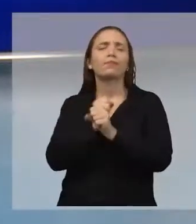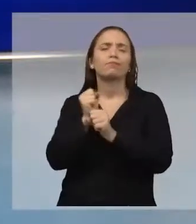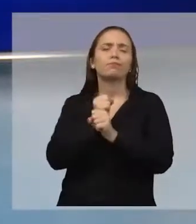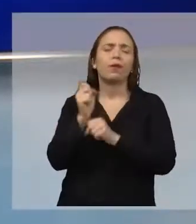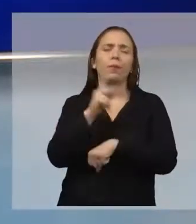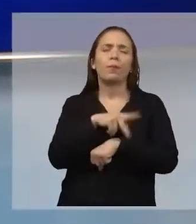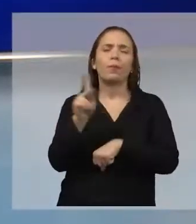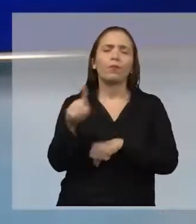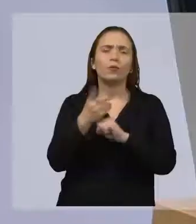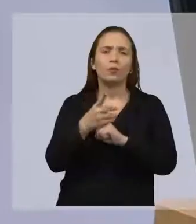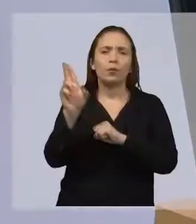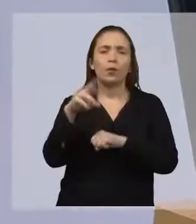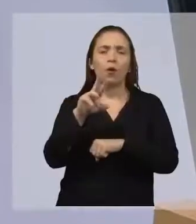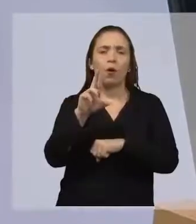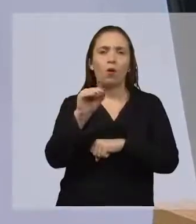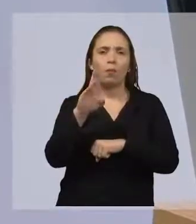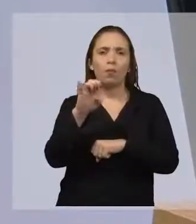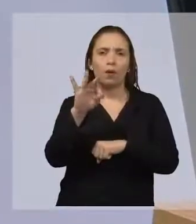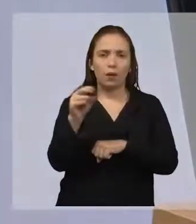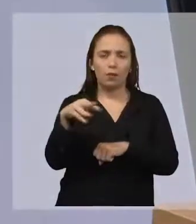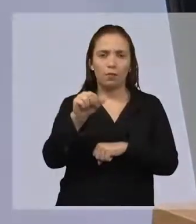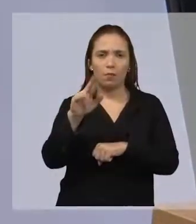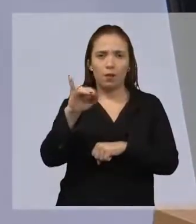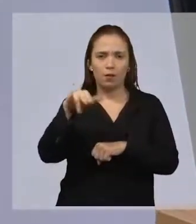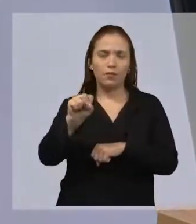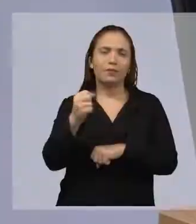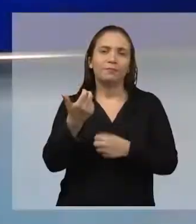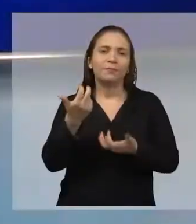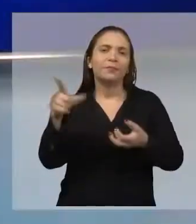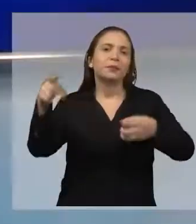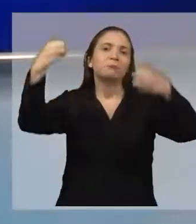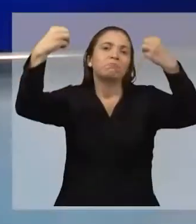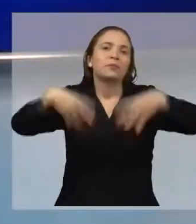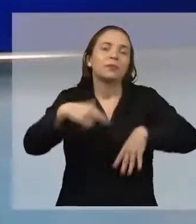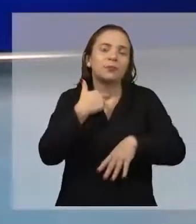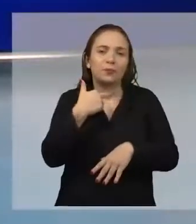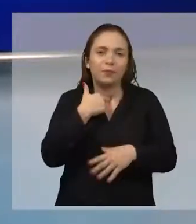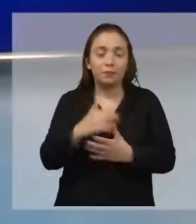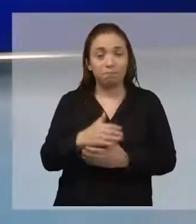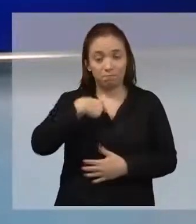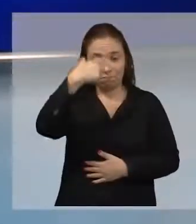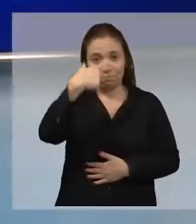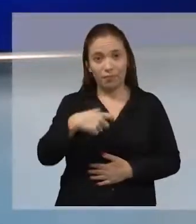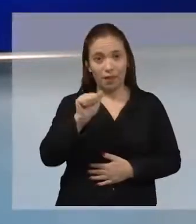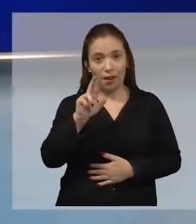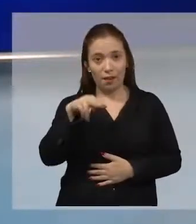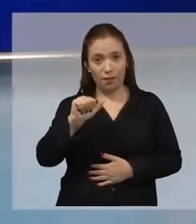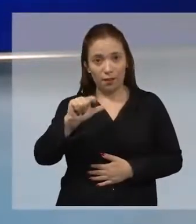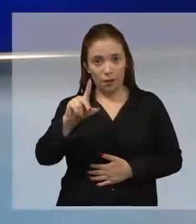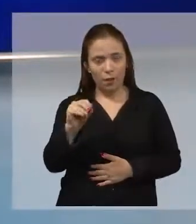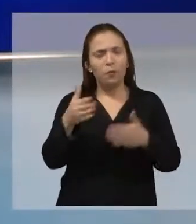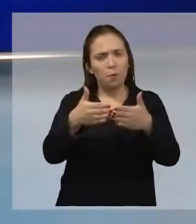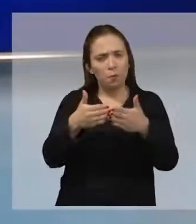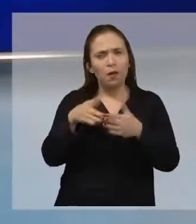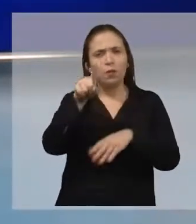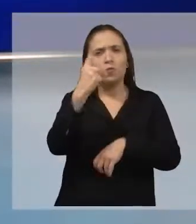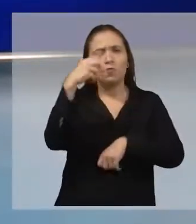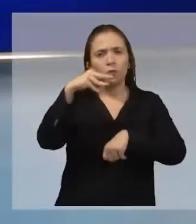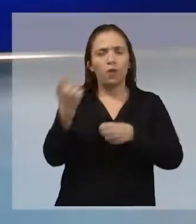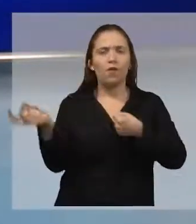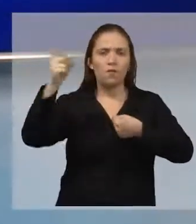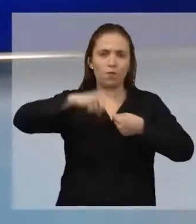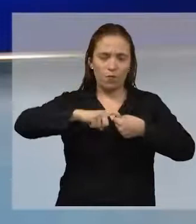professor doutor Roberto Martins Rodrigues, que dispensa maiores apresentações. Eu sou Arnaldo Santos. Peço a você, assinante, apenas um